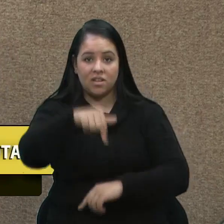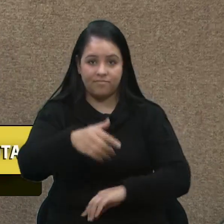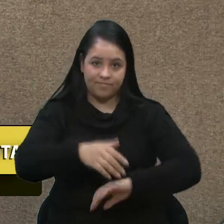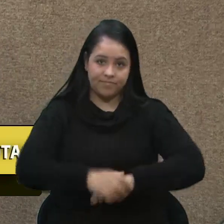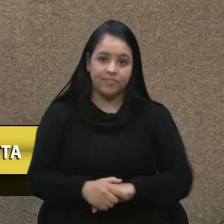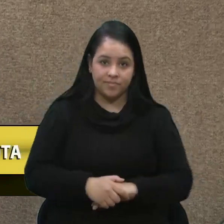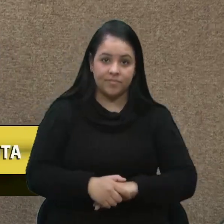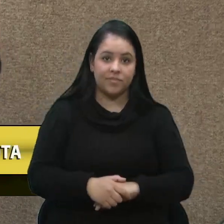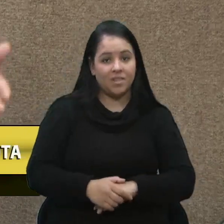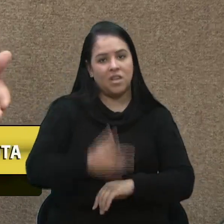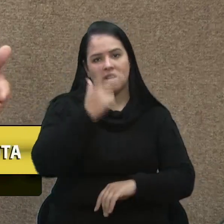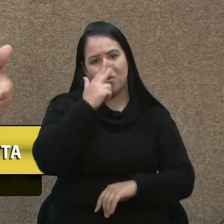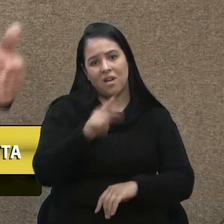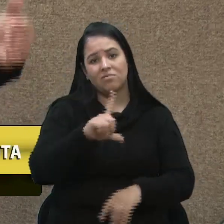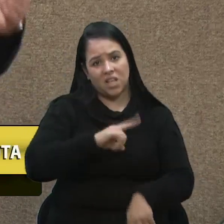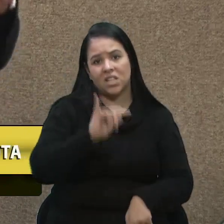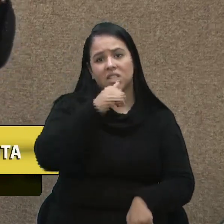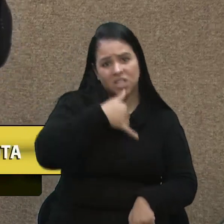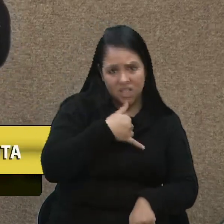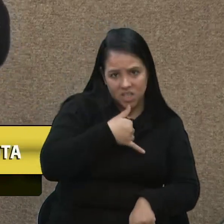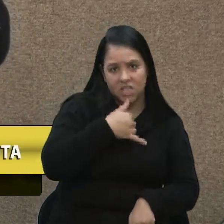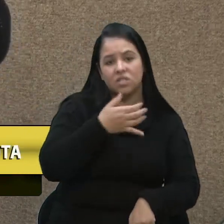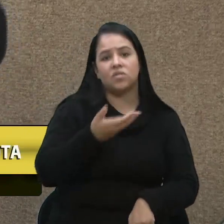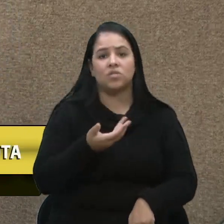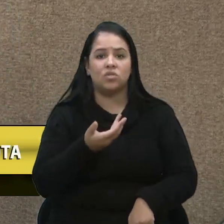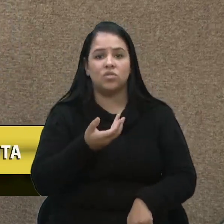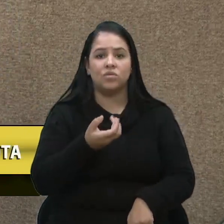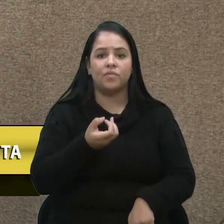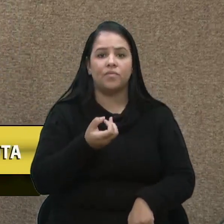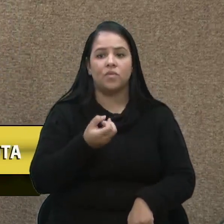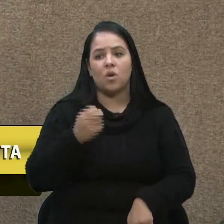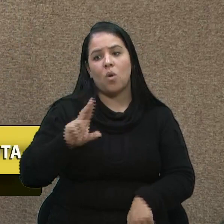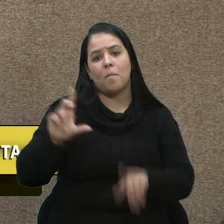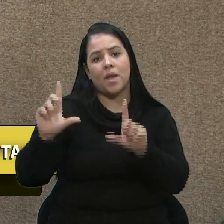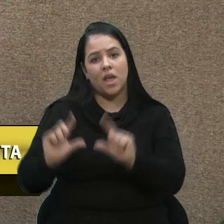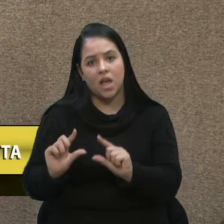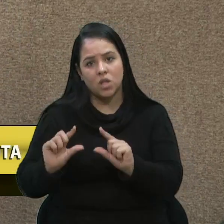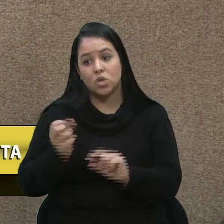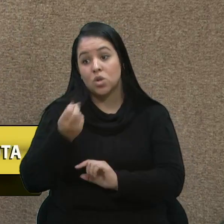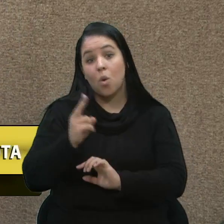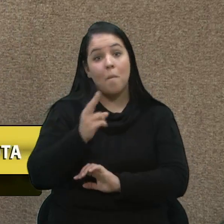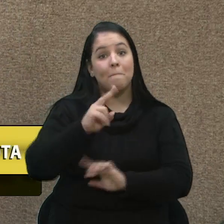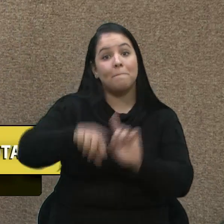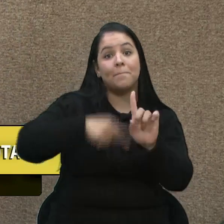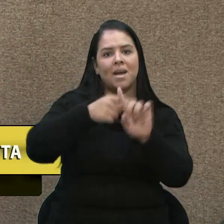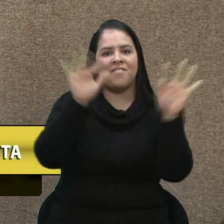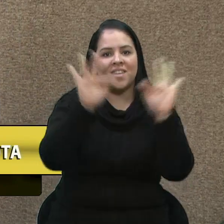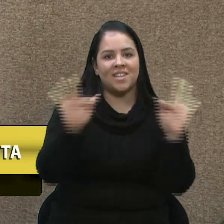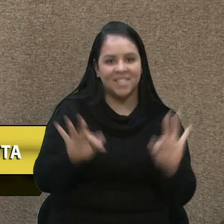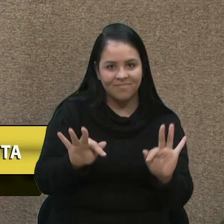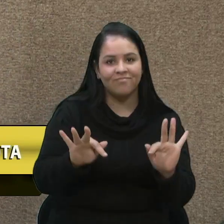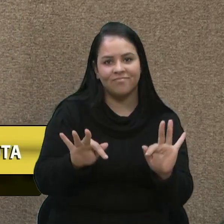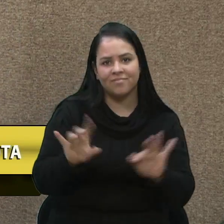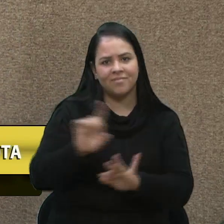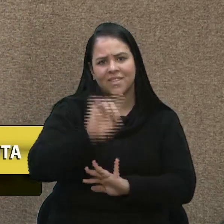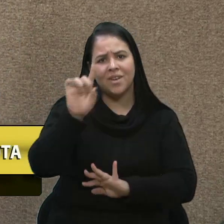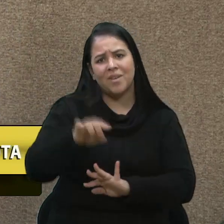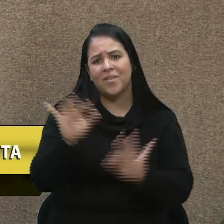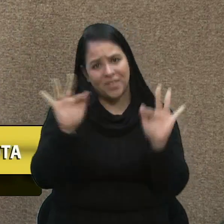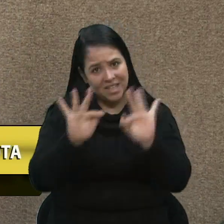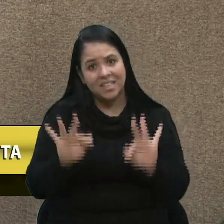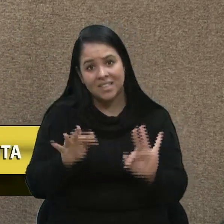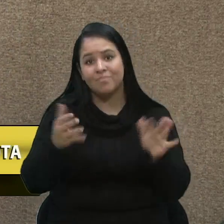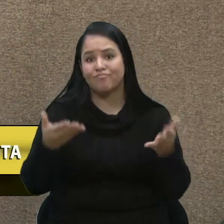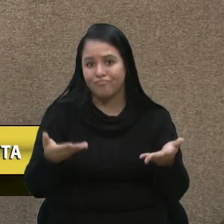mesmo aqueles mais triste mesmo aqueles mais menos triste e os mais felizes esse não é um caso feliz